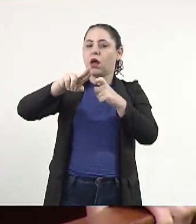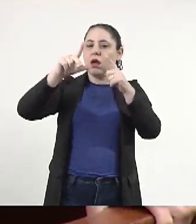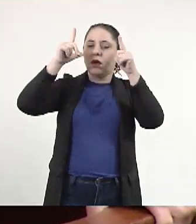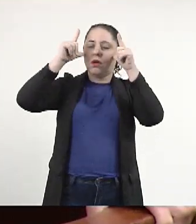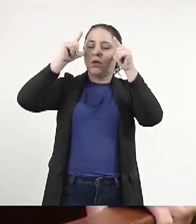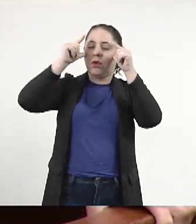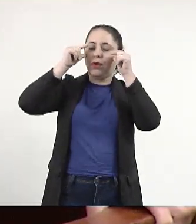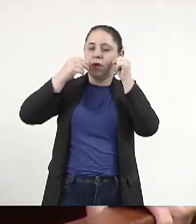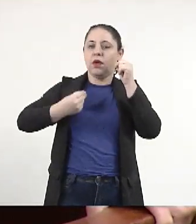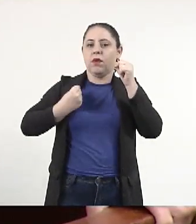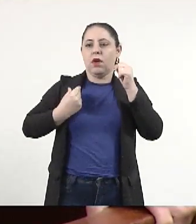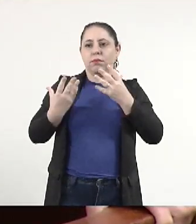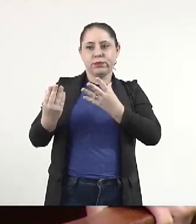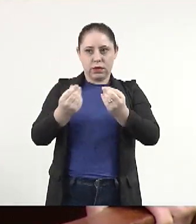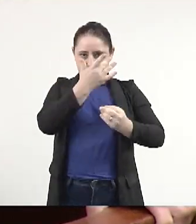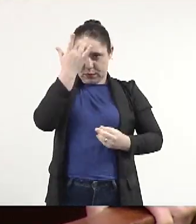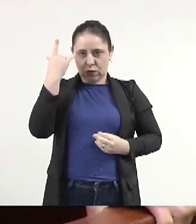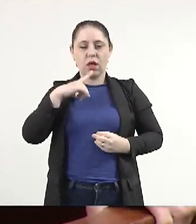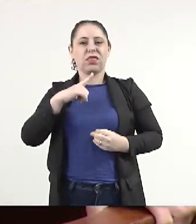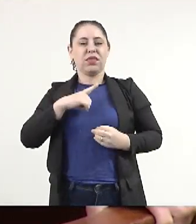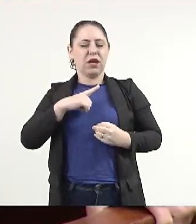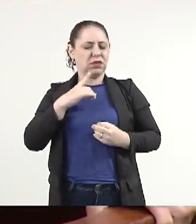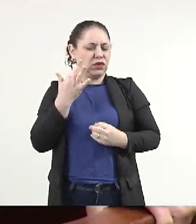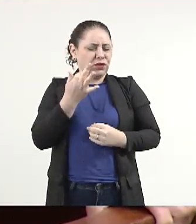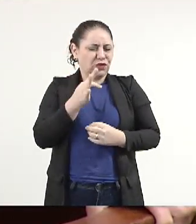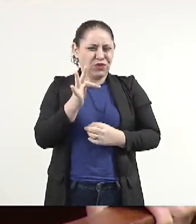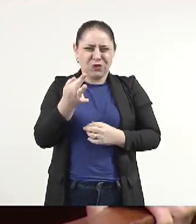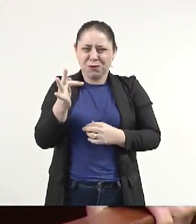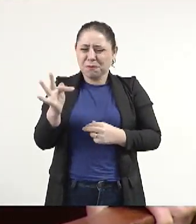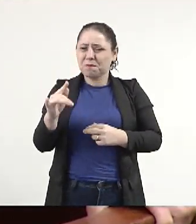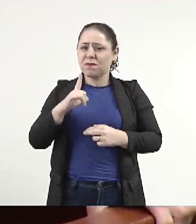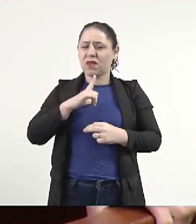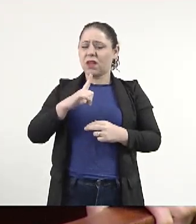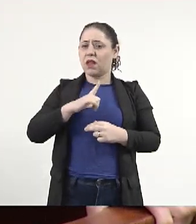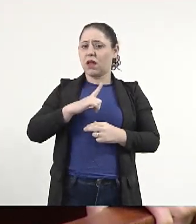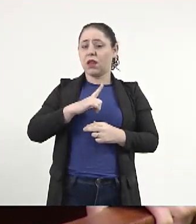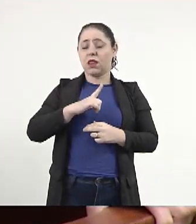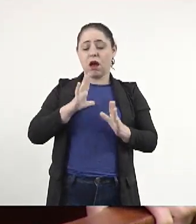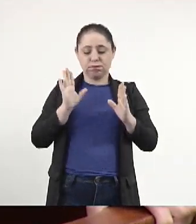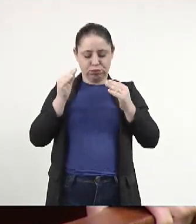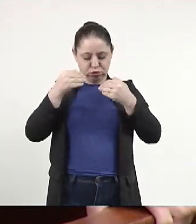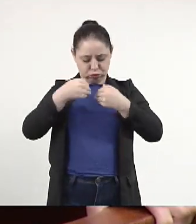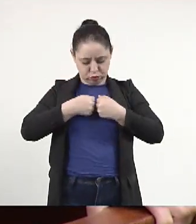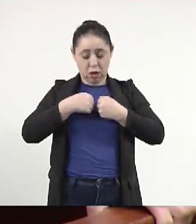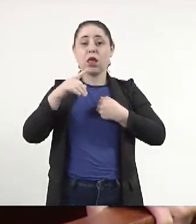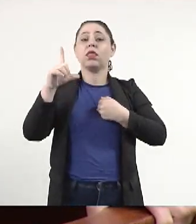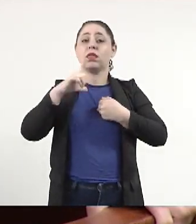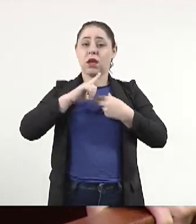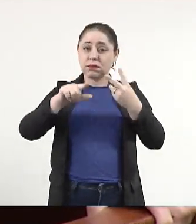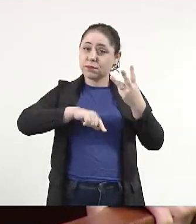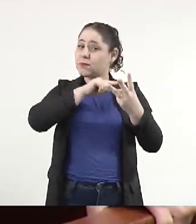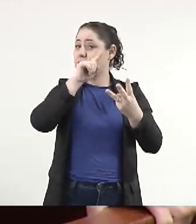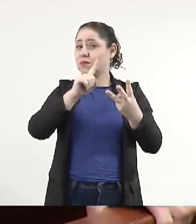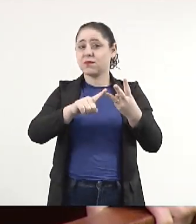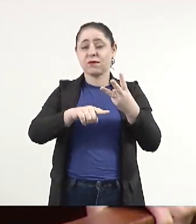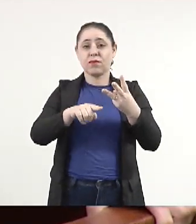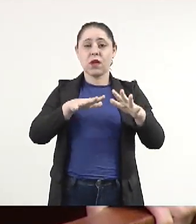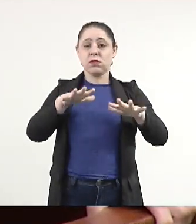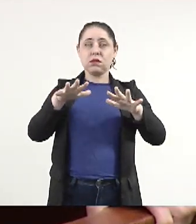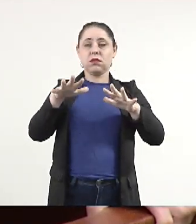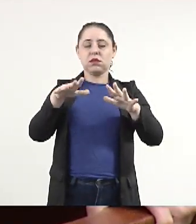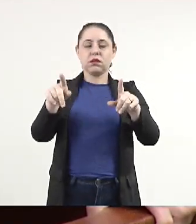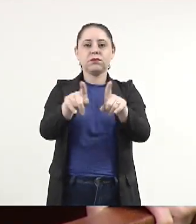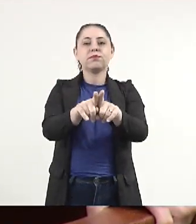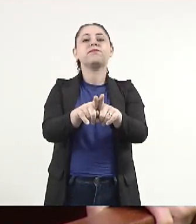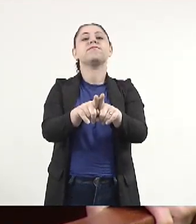de muitas pessoas que têm dores crônicas, que têm autismo, que têm